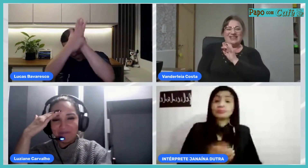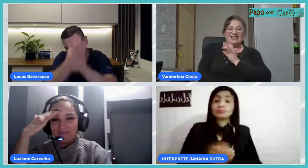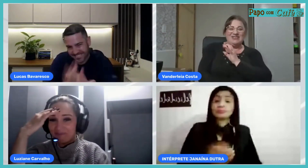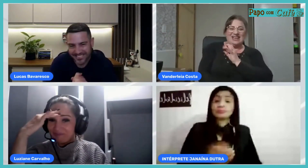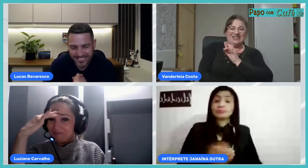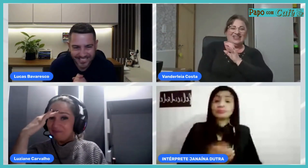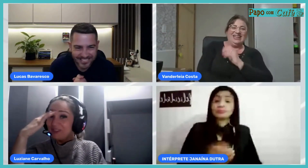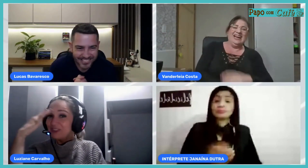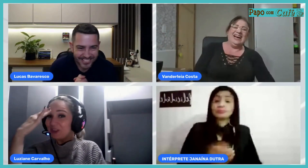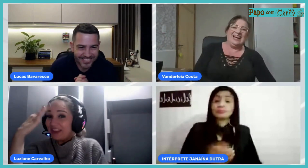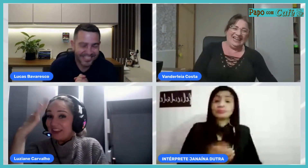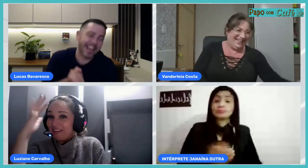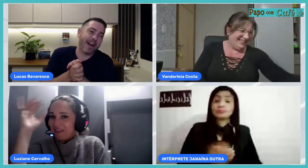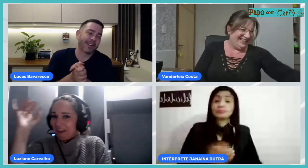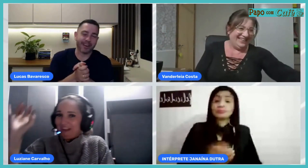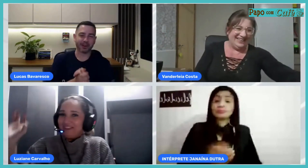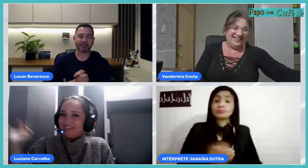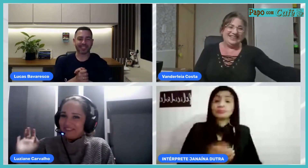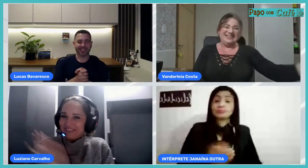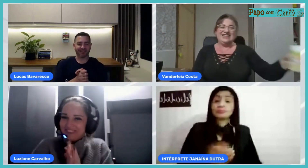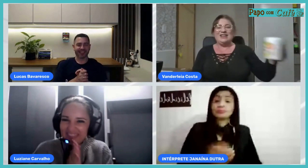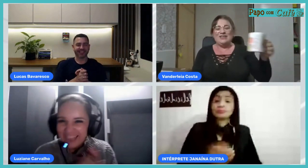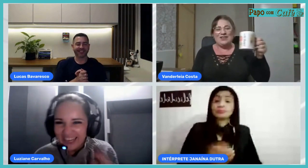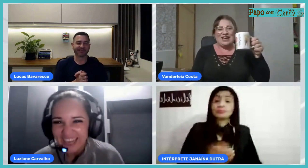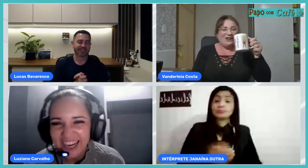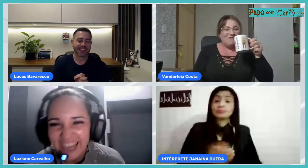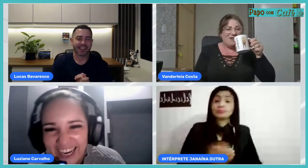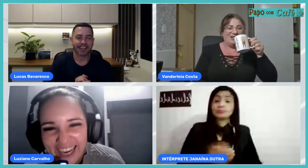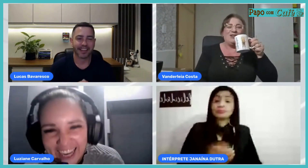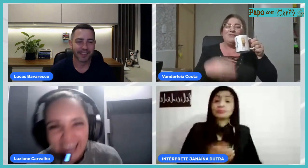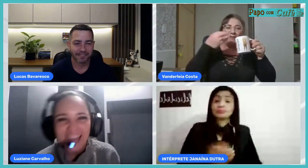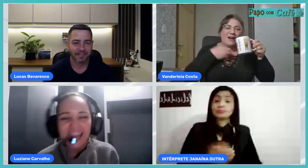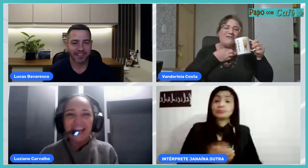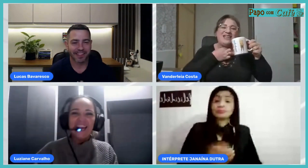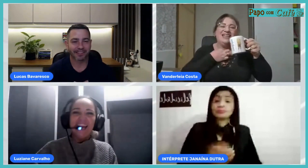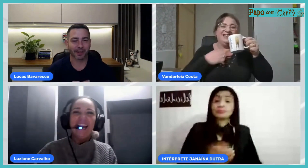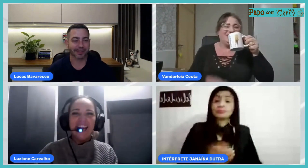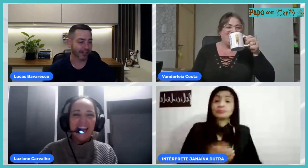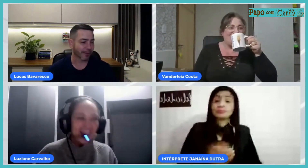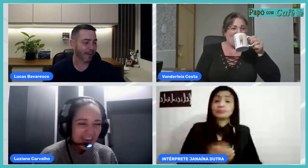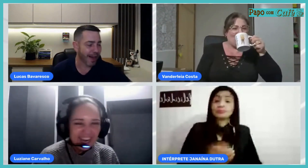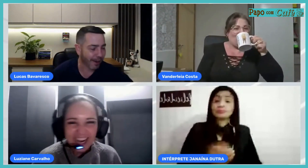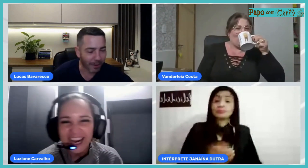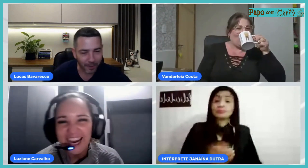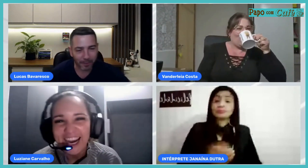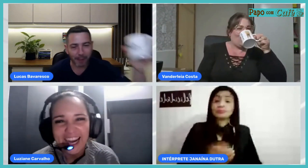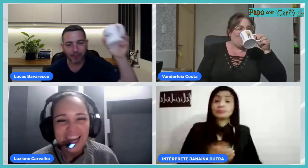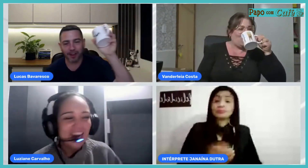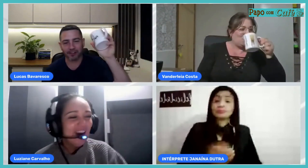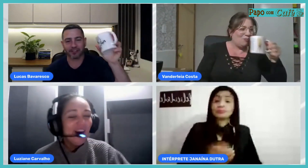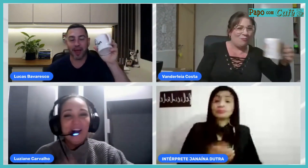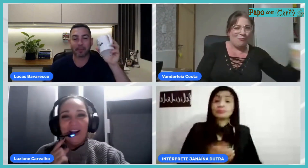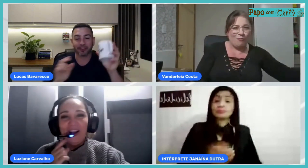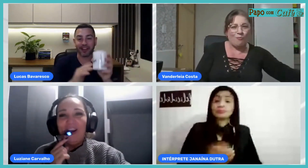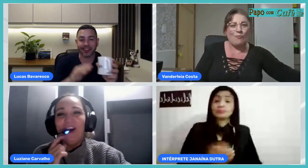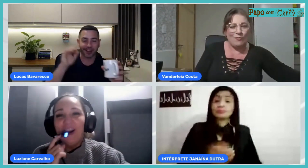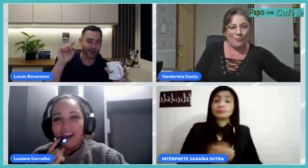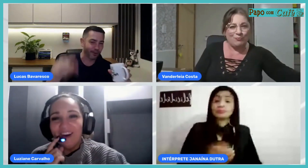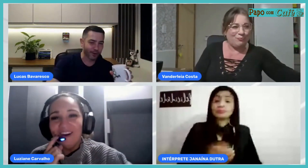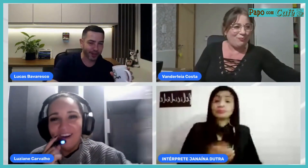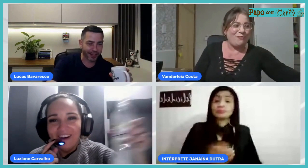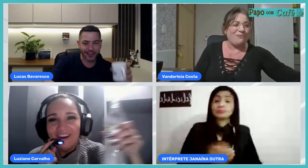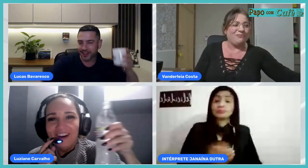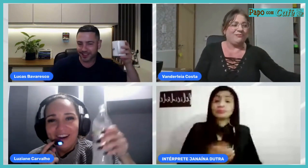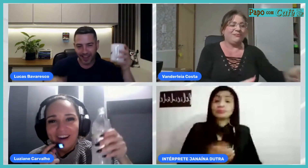Me deu até o medo. Só quero ver. Não precisa ter medo. Fiquei com medo. Agora vou beber uma aguinha. Eu tomar uma água, ó, um papo com café,